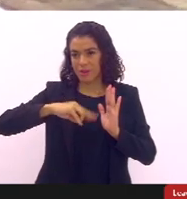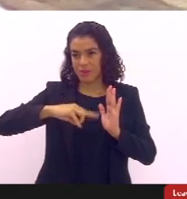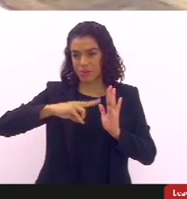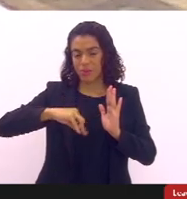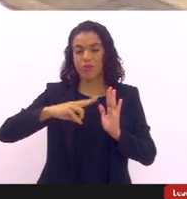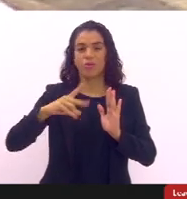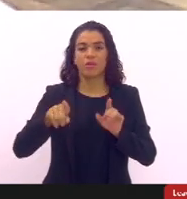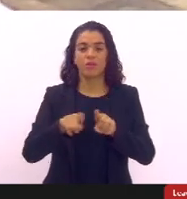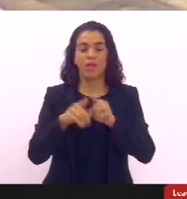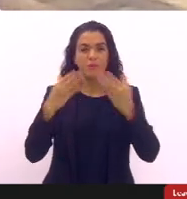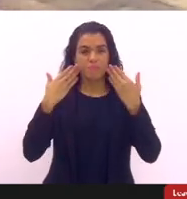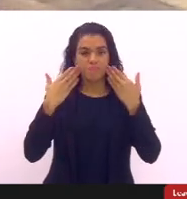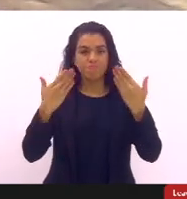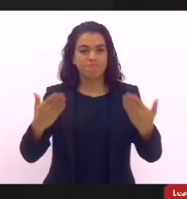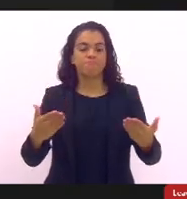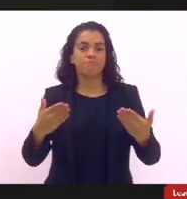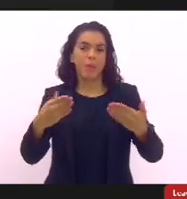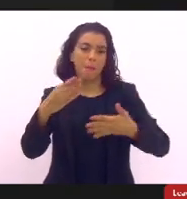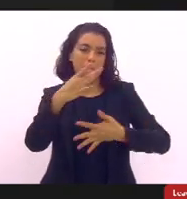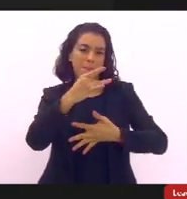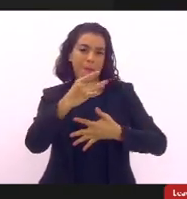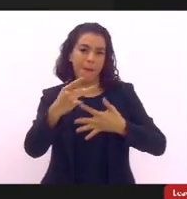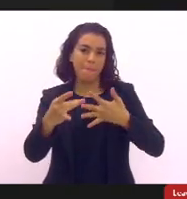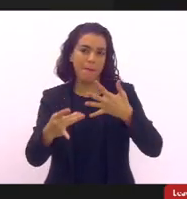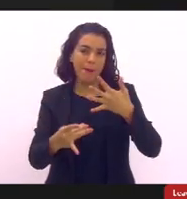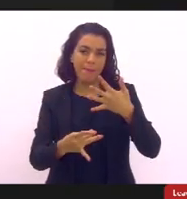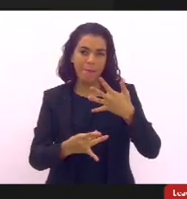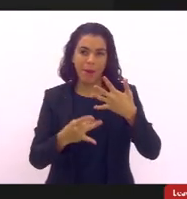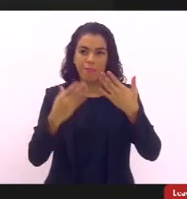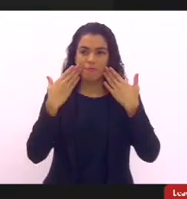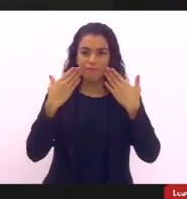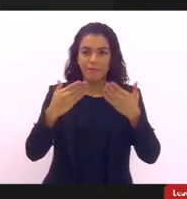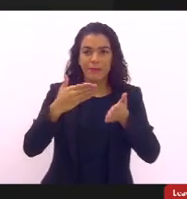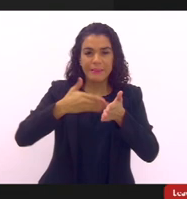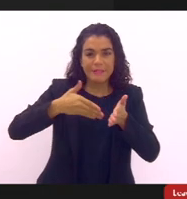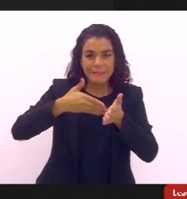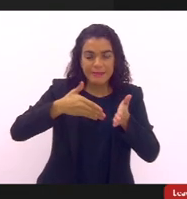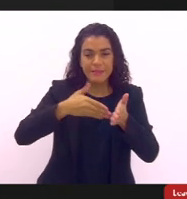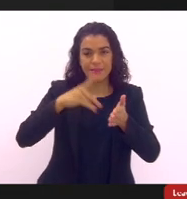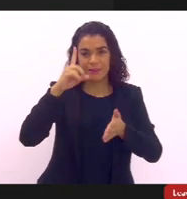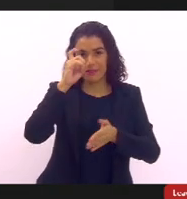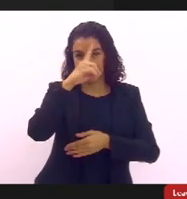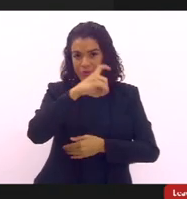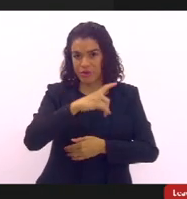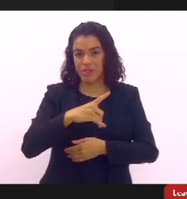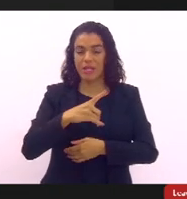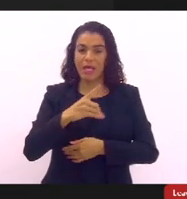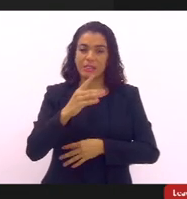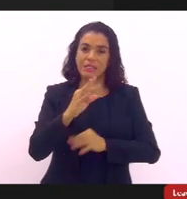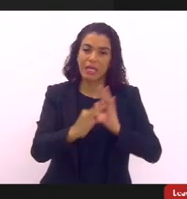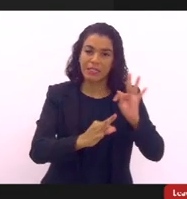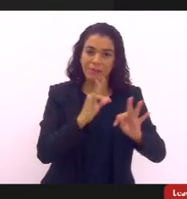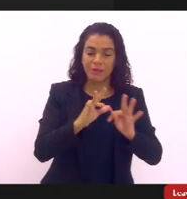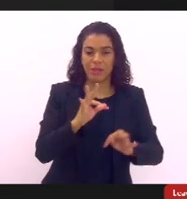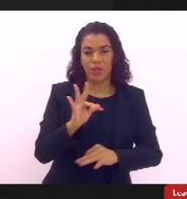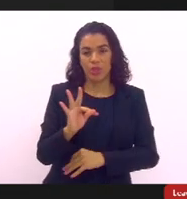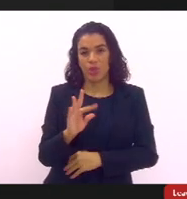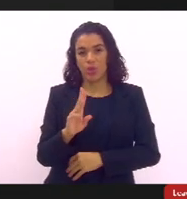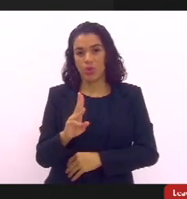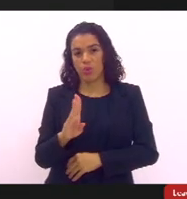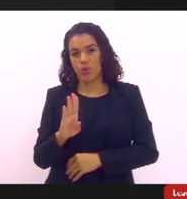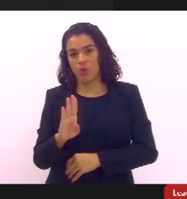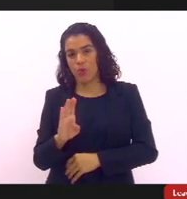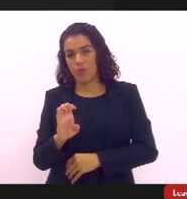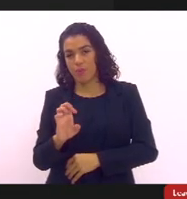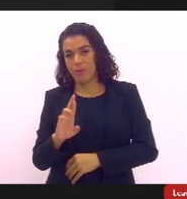uma manifestação abordando todas as dificuldades do enfrentamento da tuberculose por conta dos casos